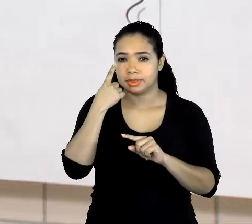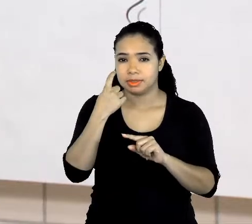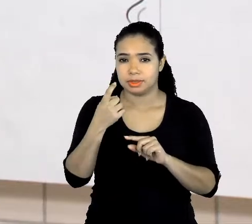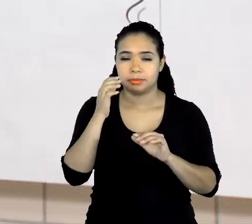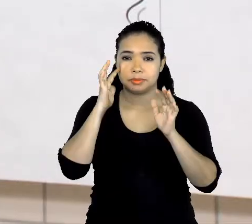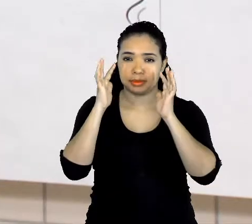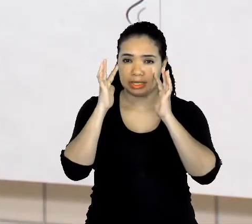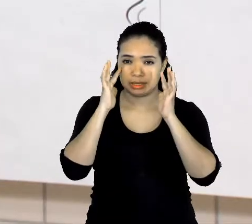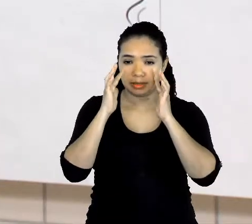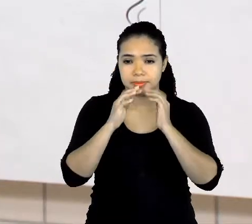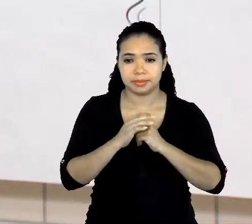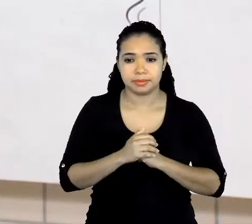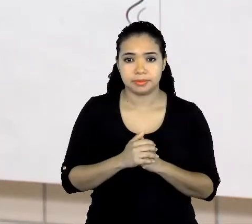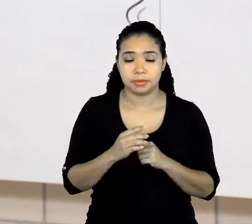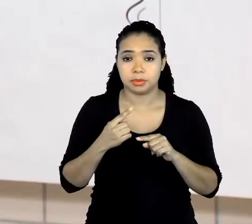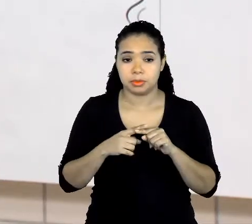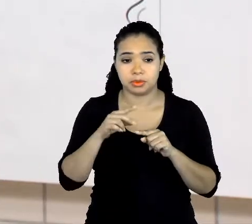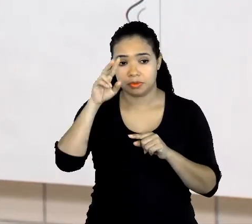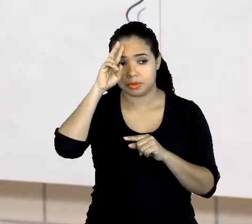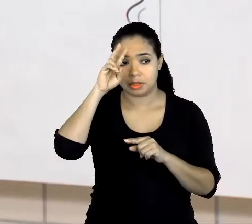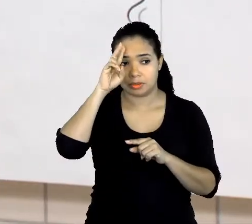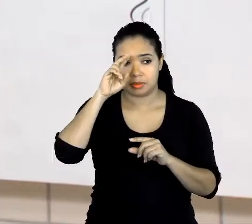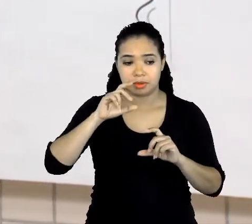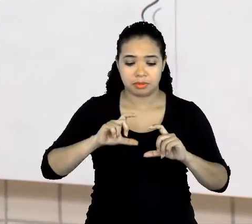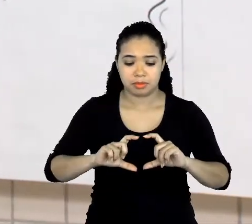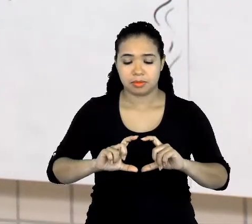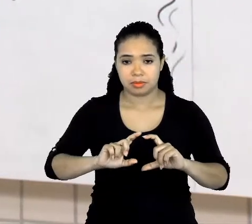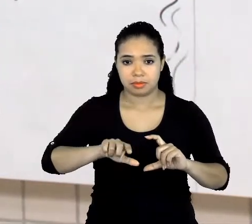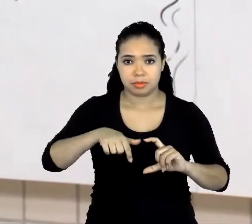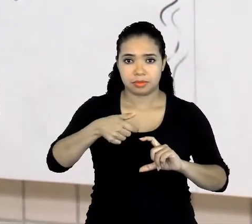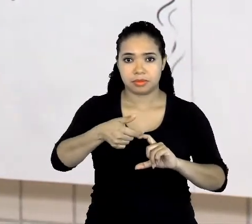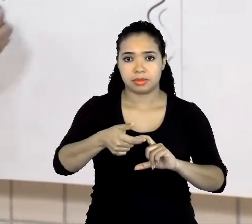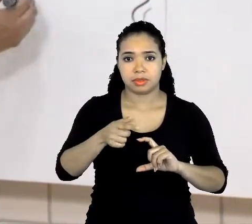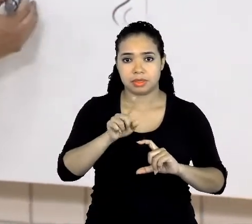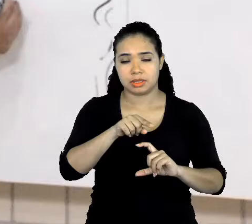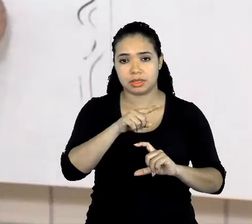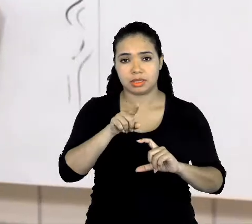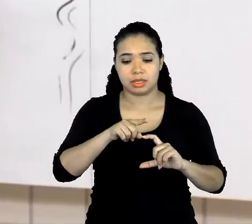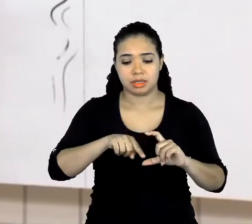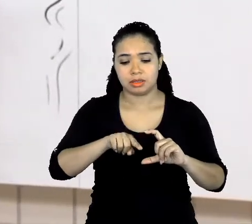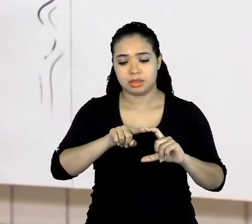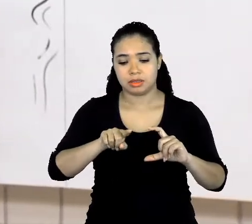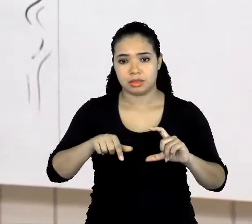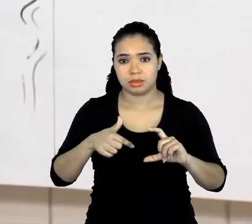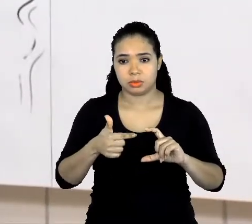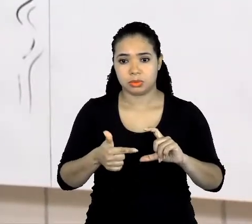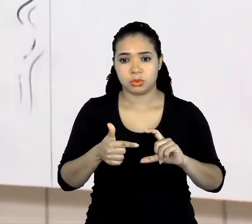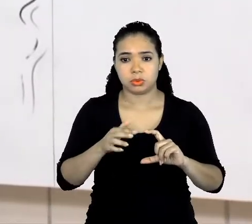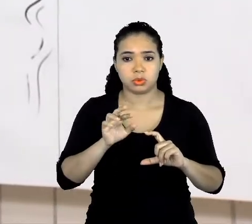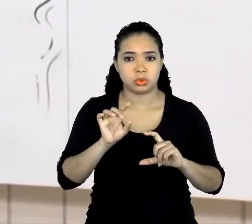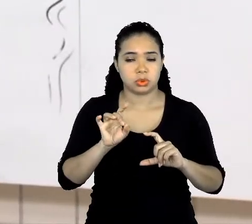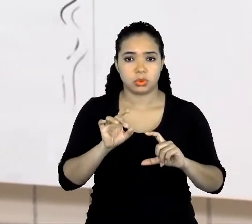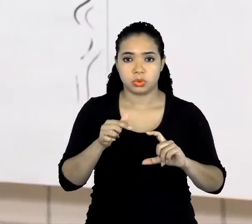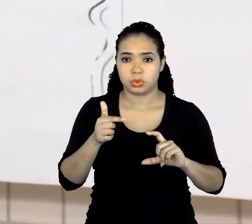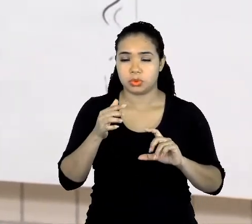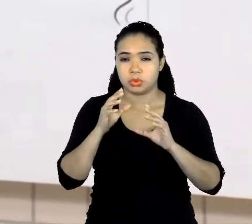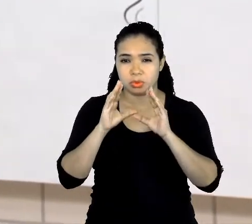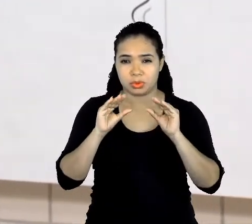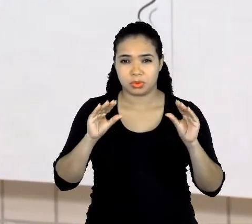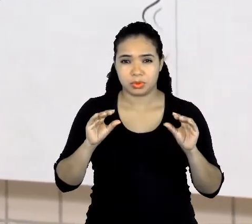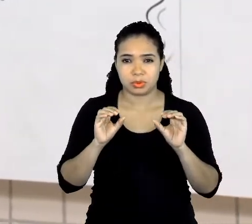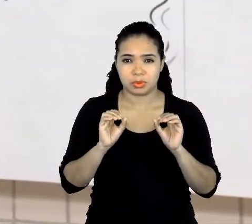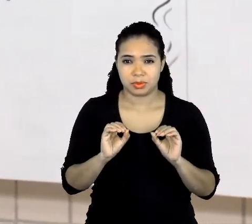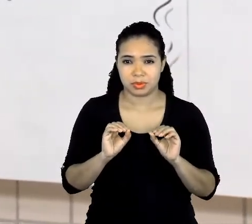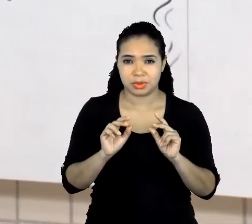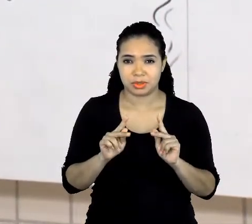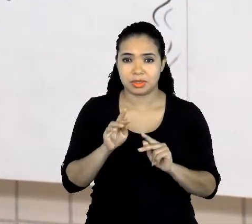pensar dessa forma? Porque eu vou me lembrar que a potência vai cancelar a raiz e vai sobrar somente o 2. Tranquilo? De forma